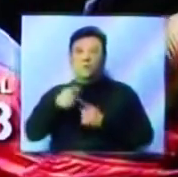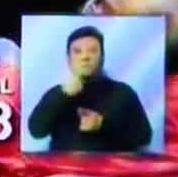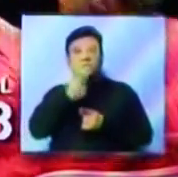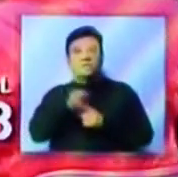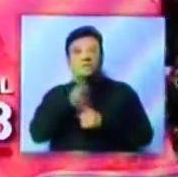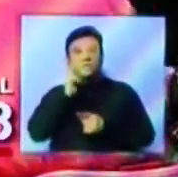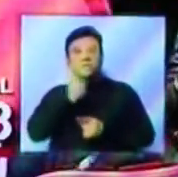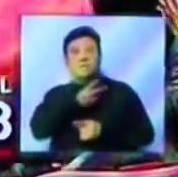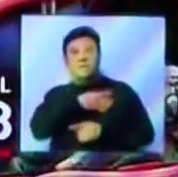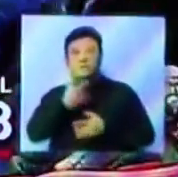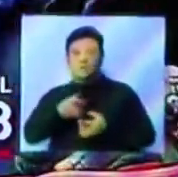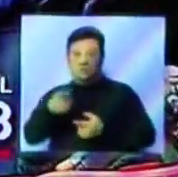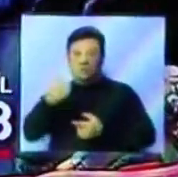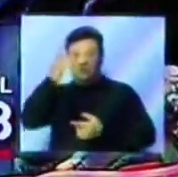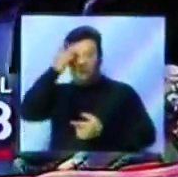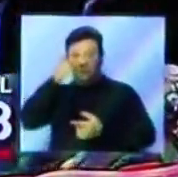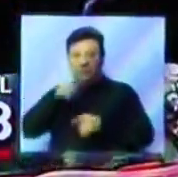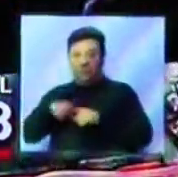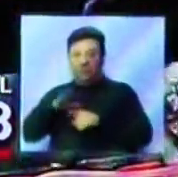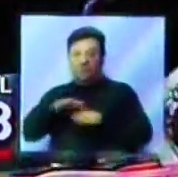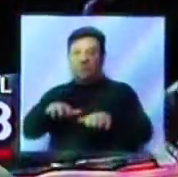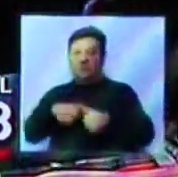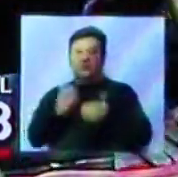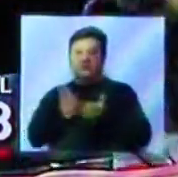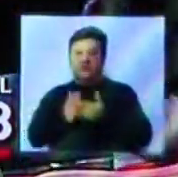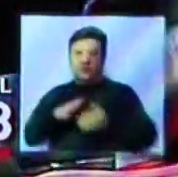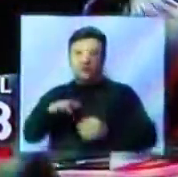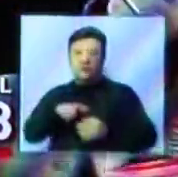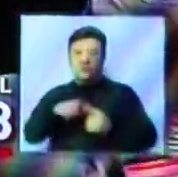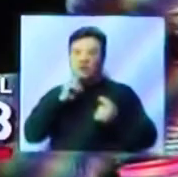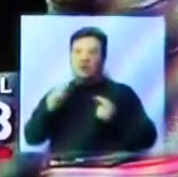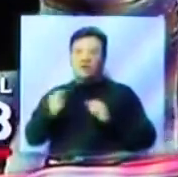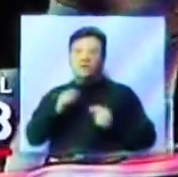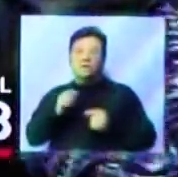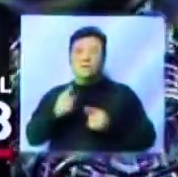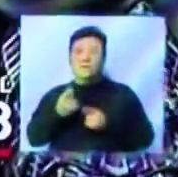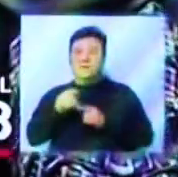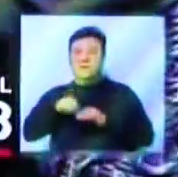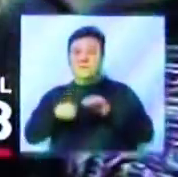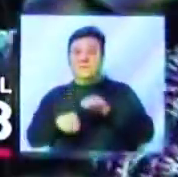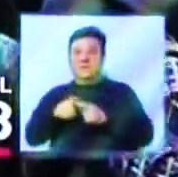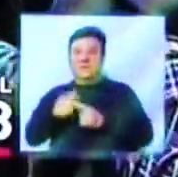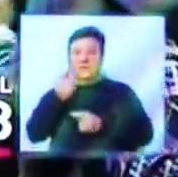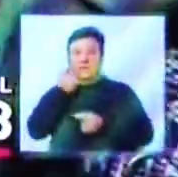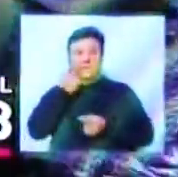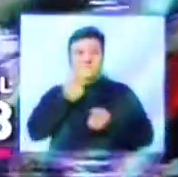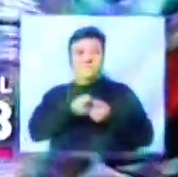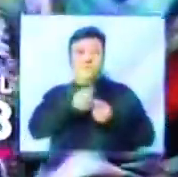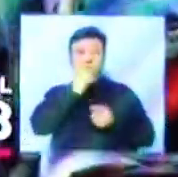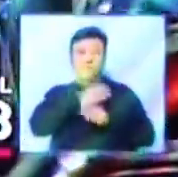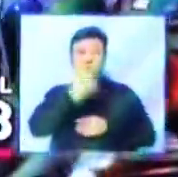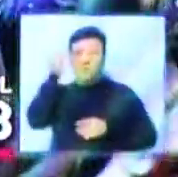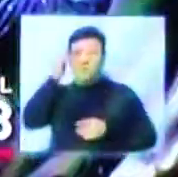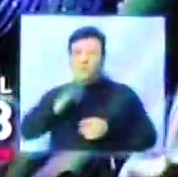dias. Considerações políticas perante uma plateia de estudantes a debater as desigualdades entre o litoral e o interior,